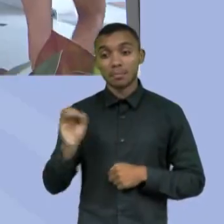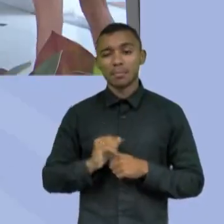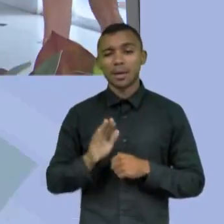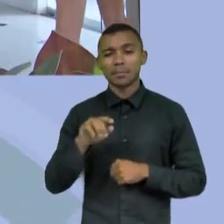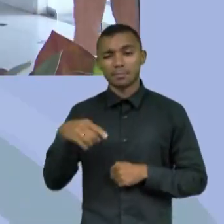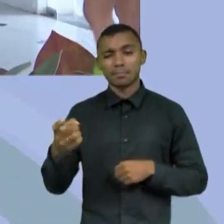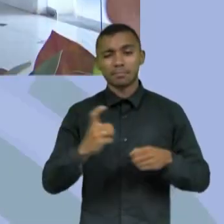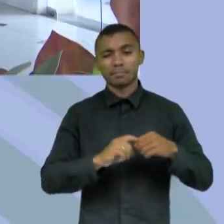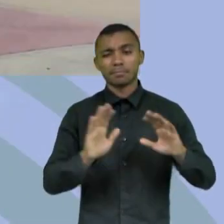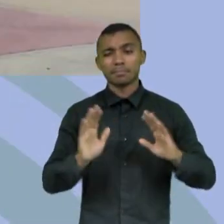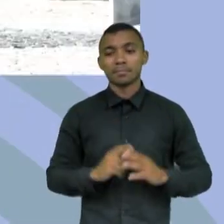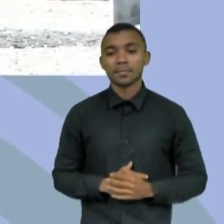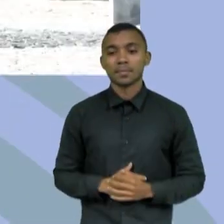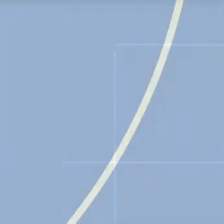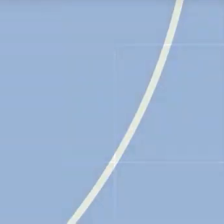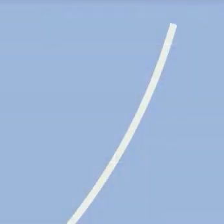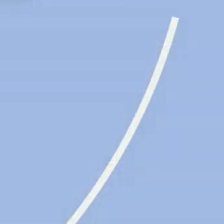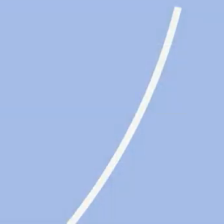Nós voltamos já.